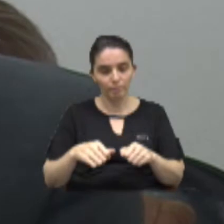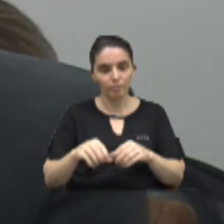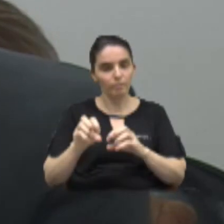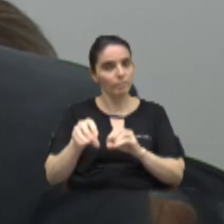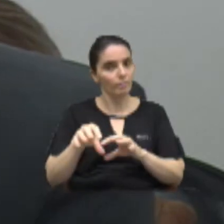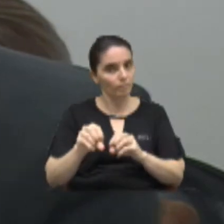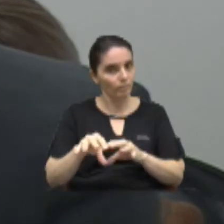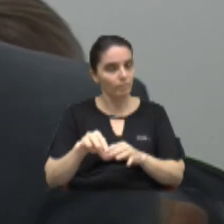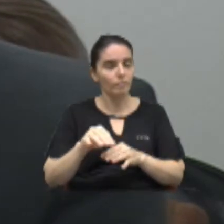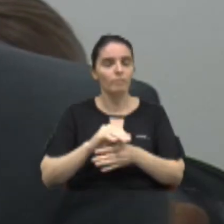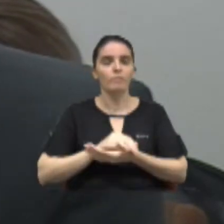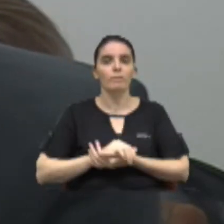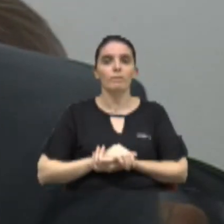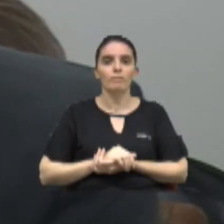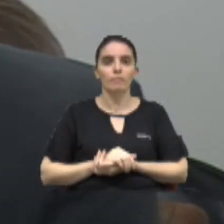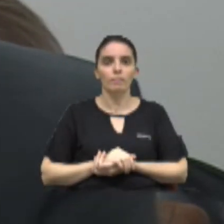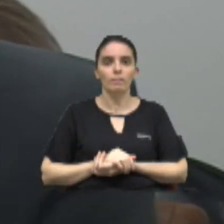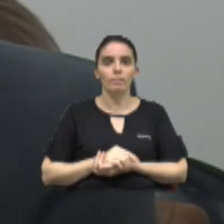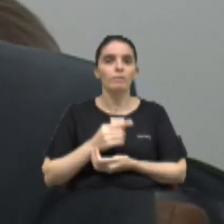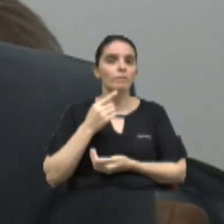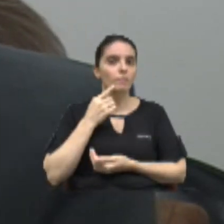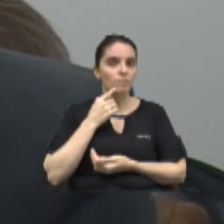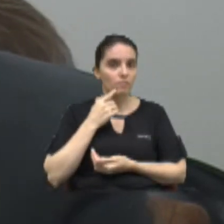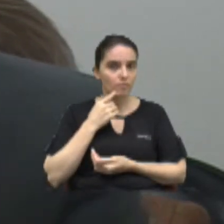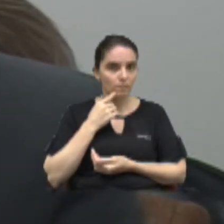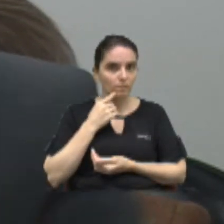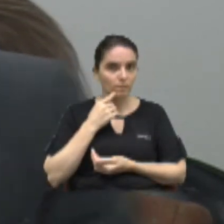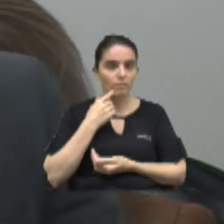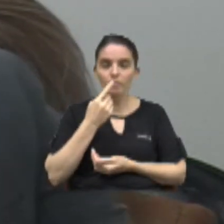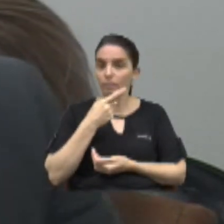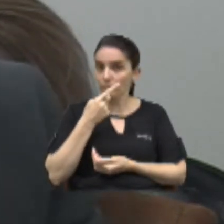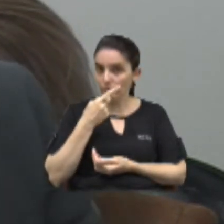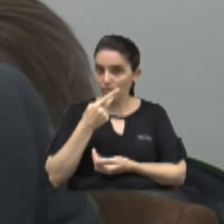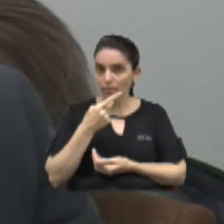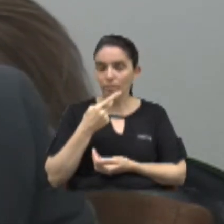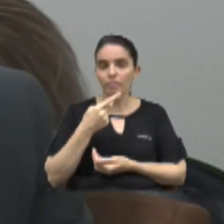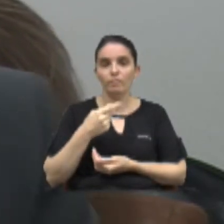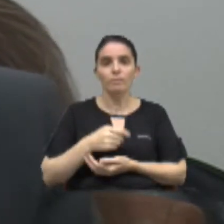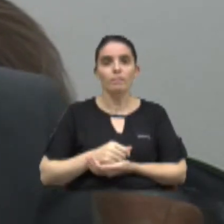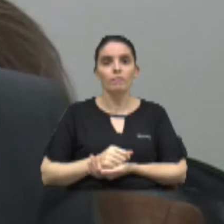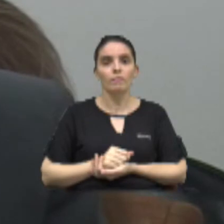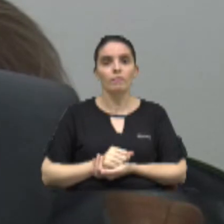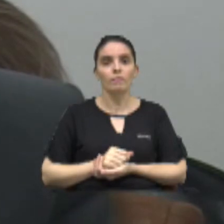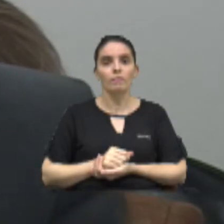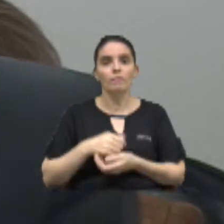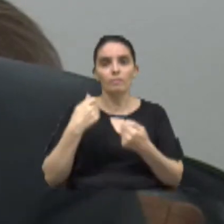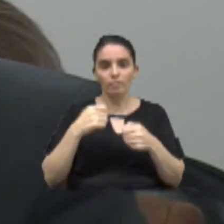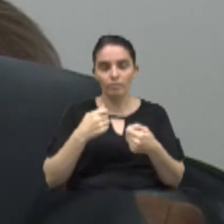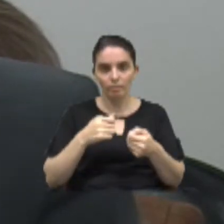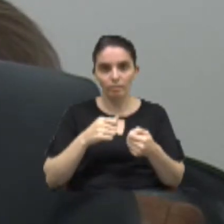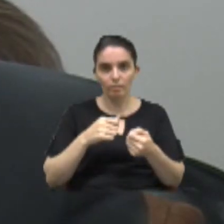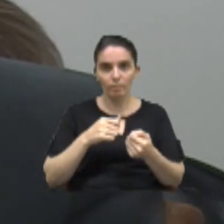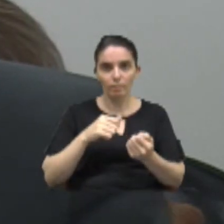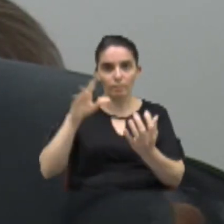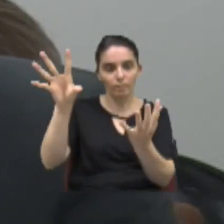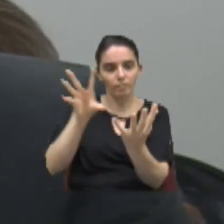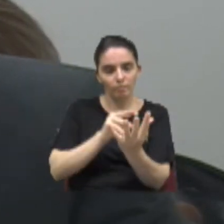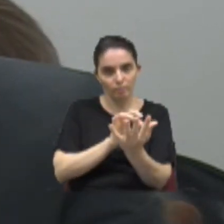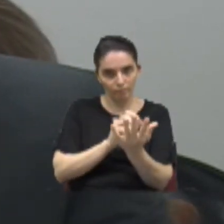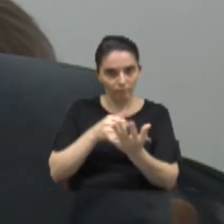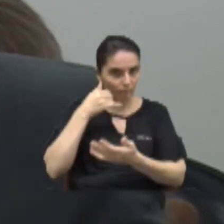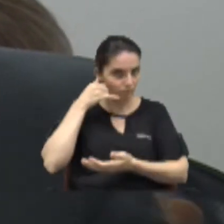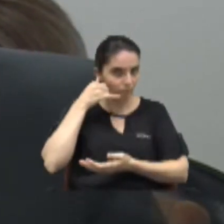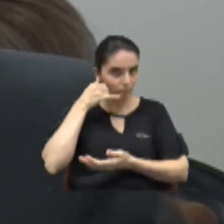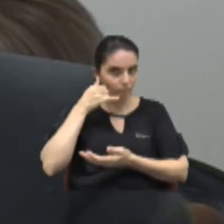orientar. Inclusive o vereador Cleito falou, não, vamos puxar o aplicativo na mesa aqui, e entre